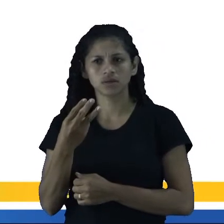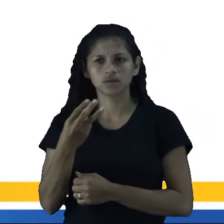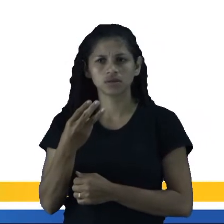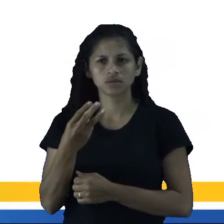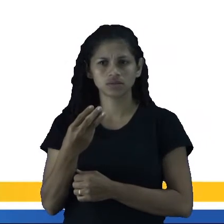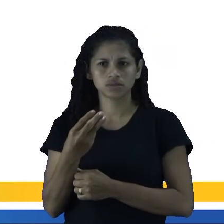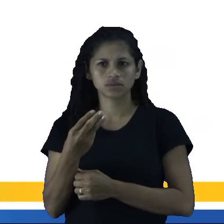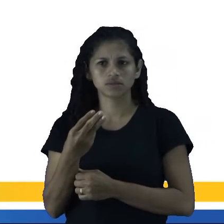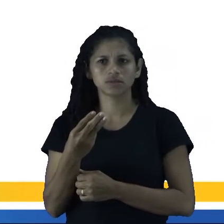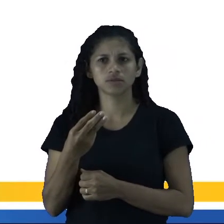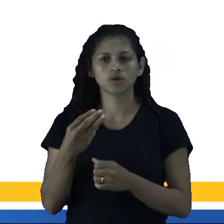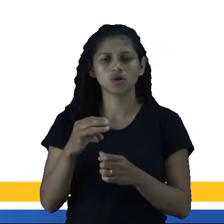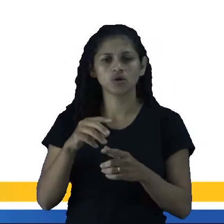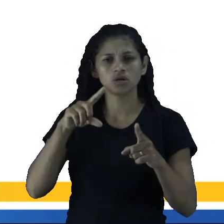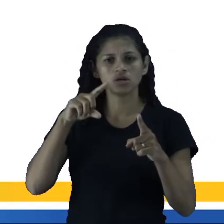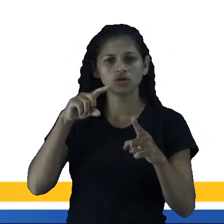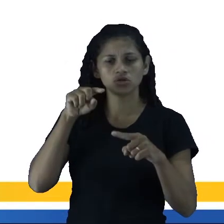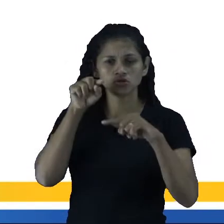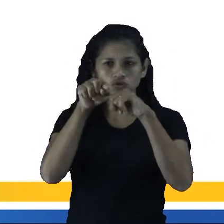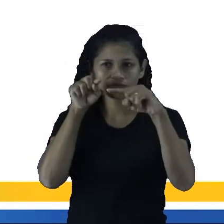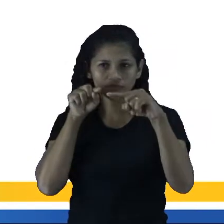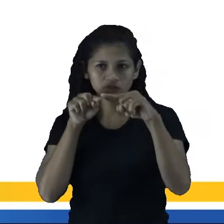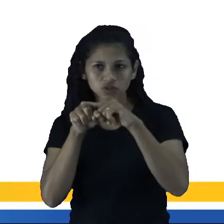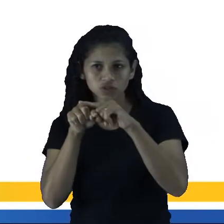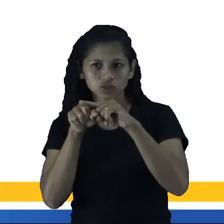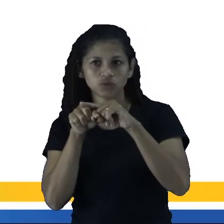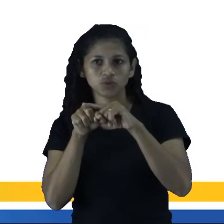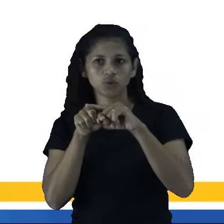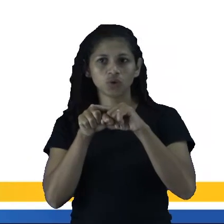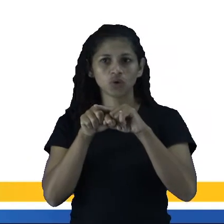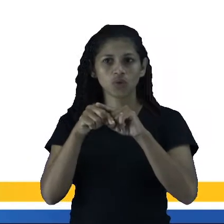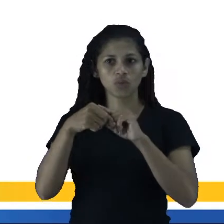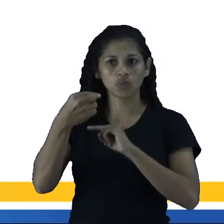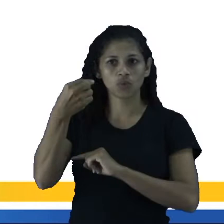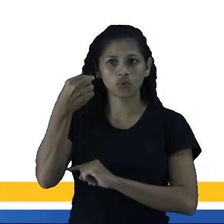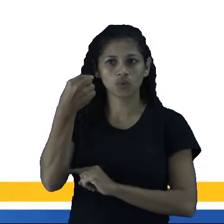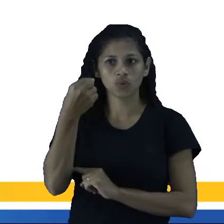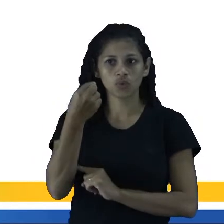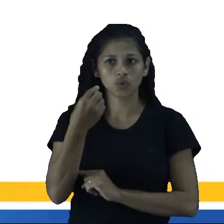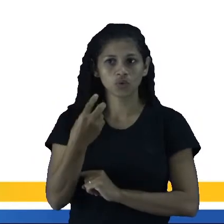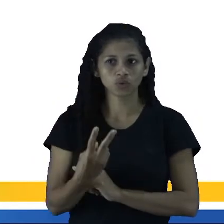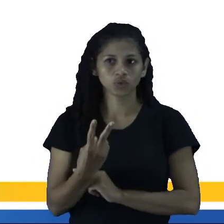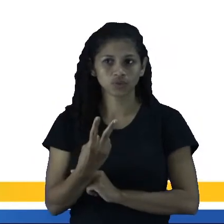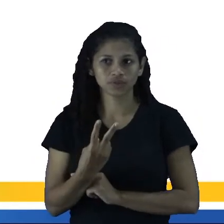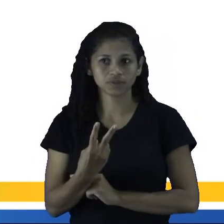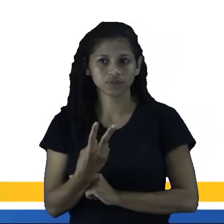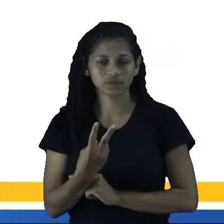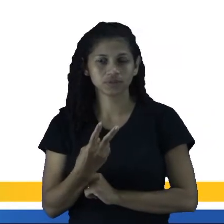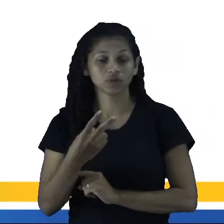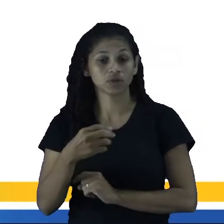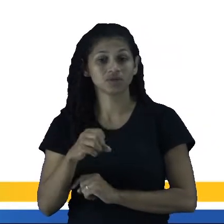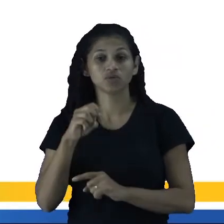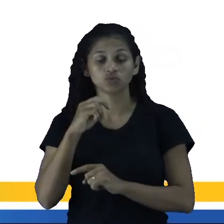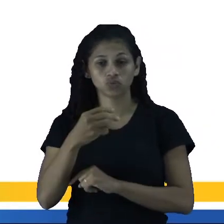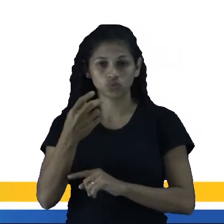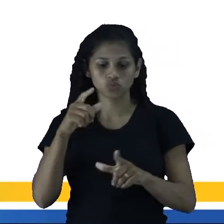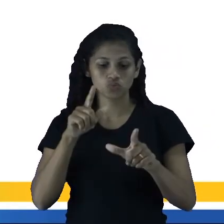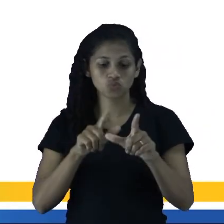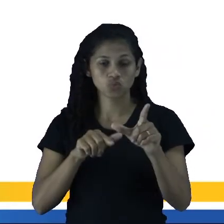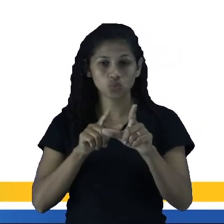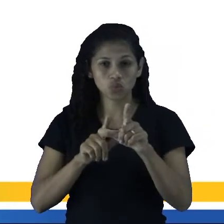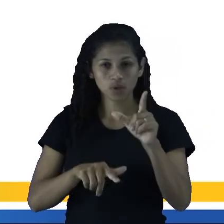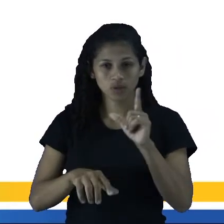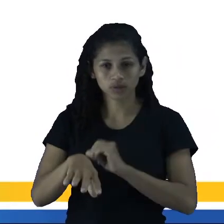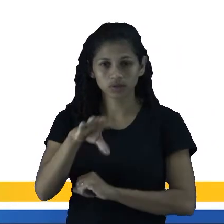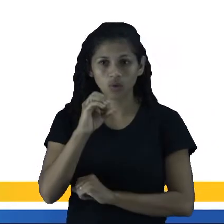que fica em cima, dividido por 2 fatorial, que são as 2 letras que repetem, que são as 2 letras O. Vai